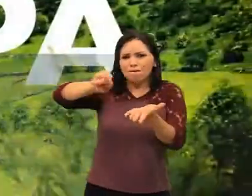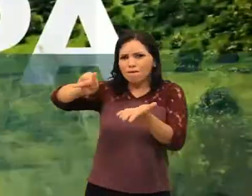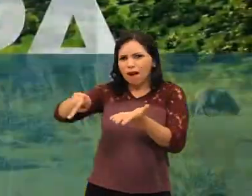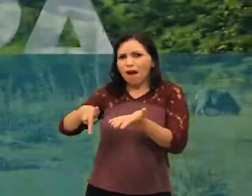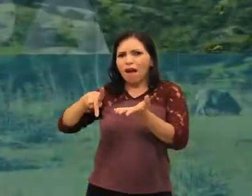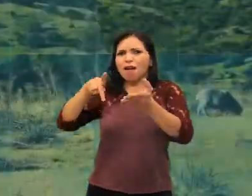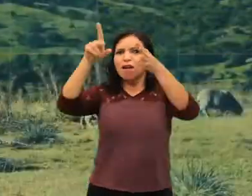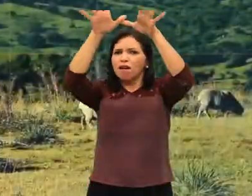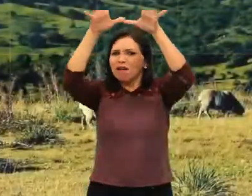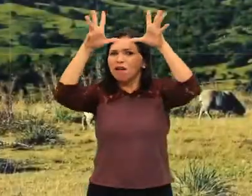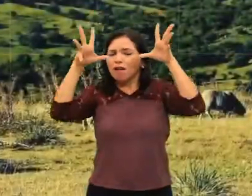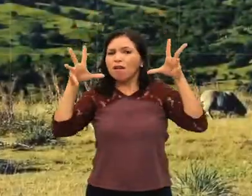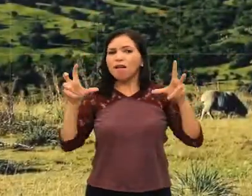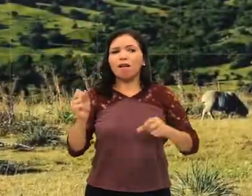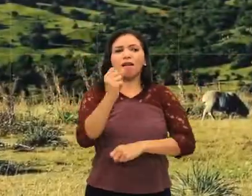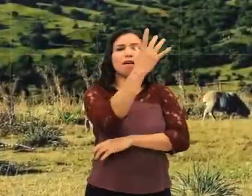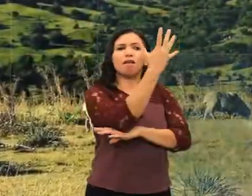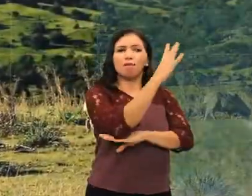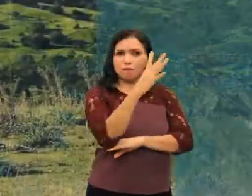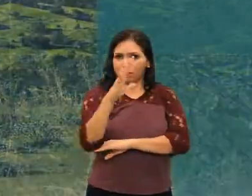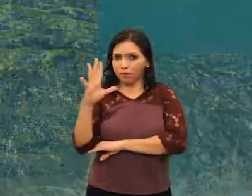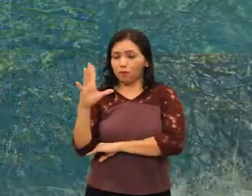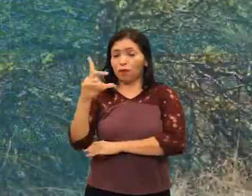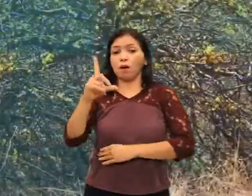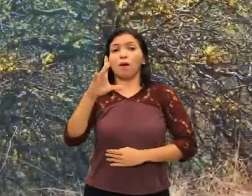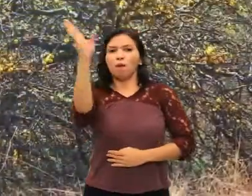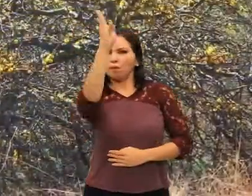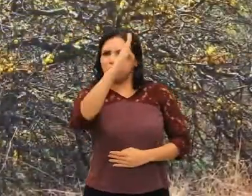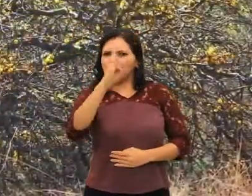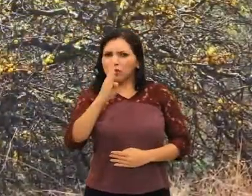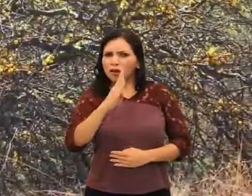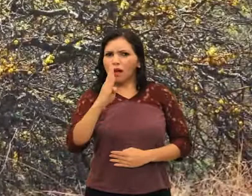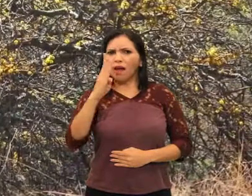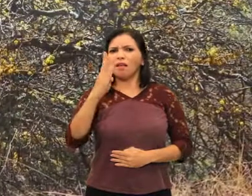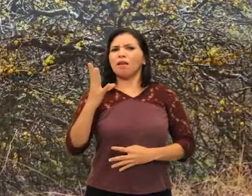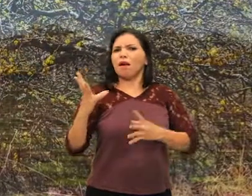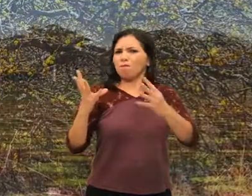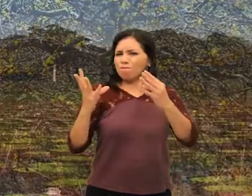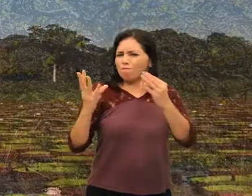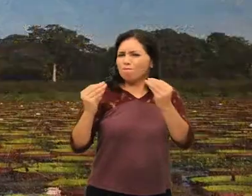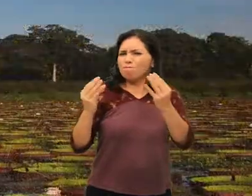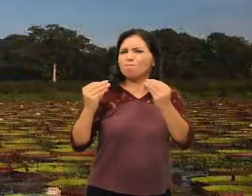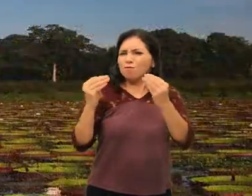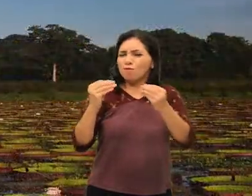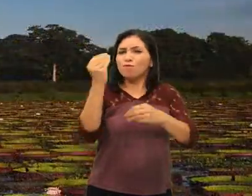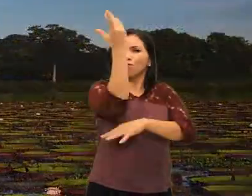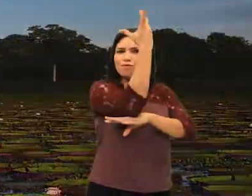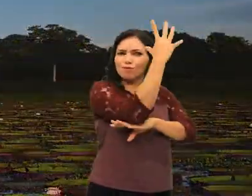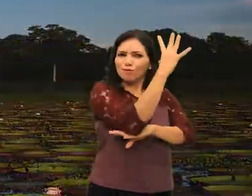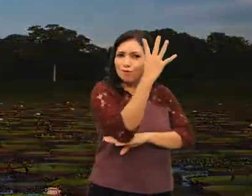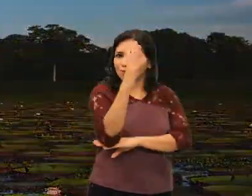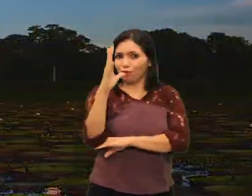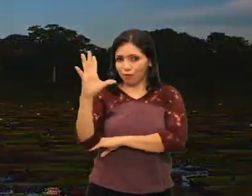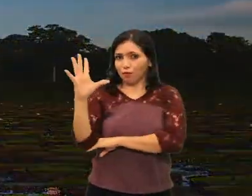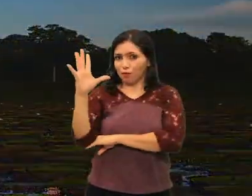um país muito rico porque nós temos diversos biomas. Nós somos um país muito grande,